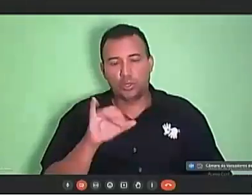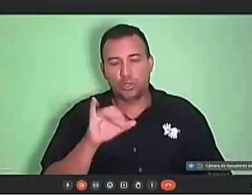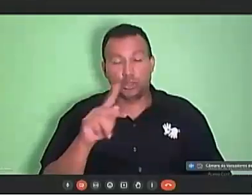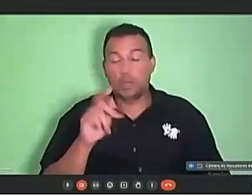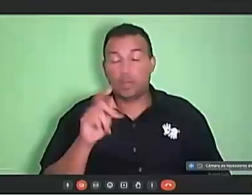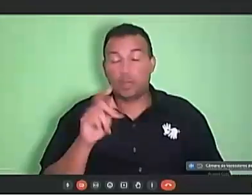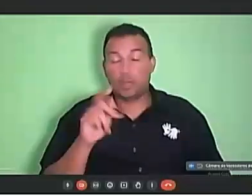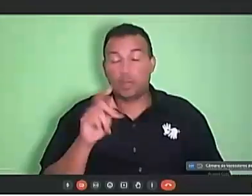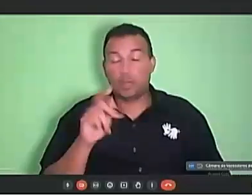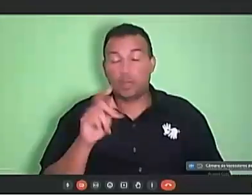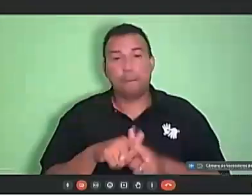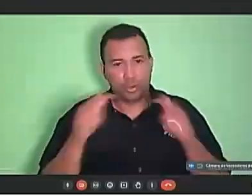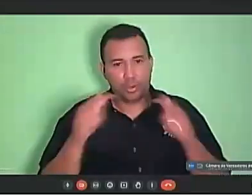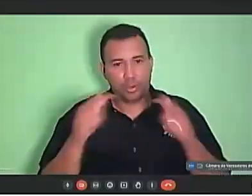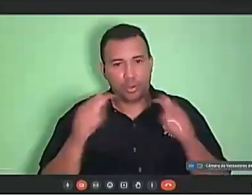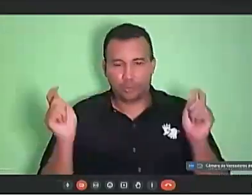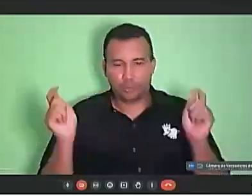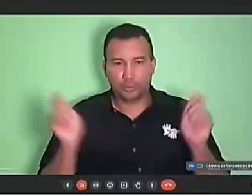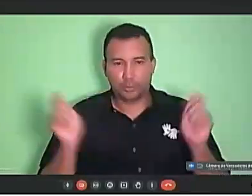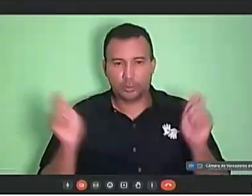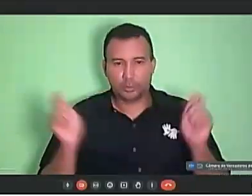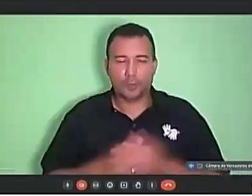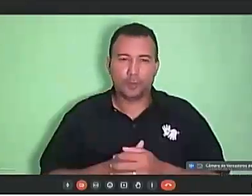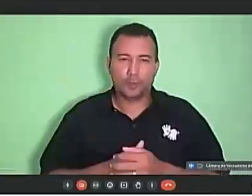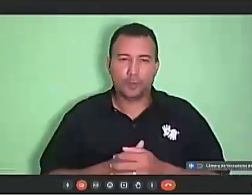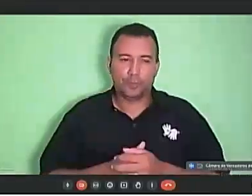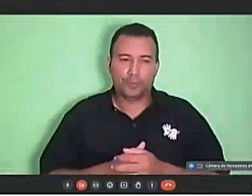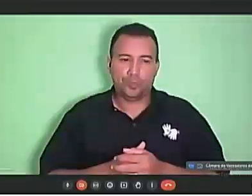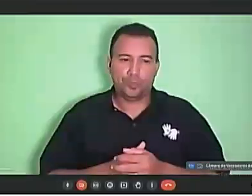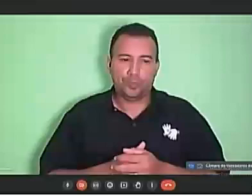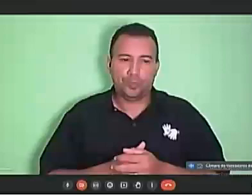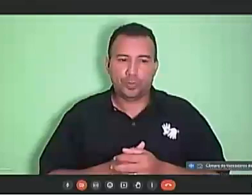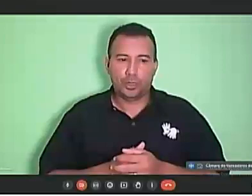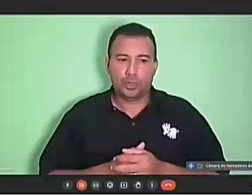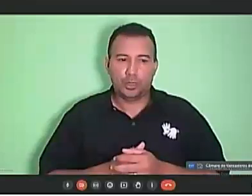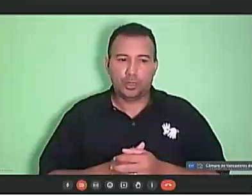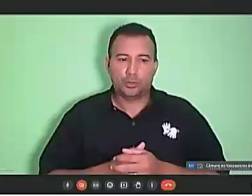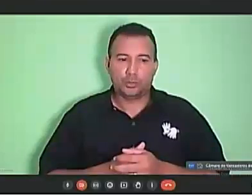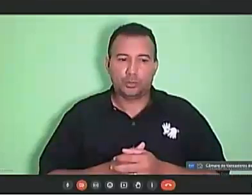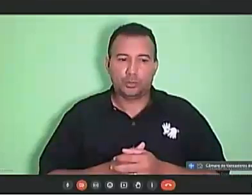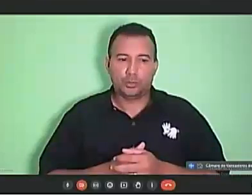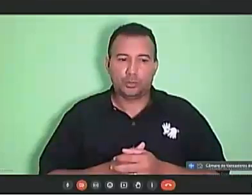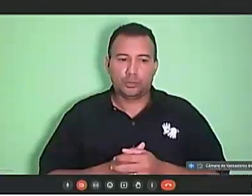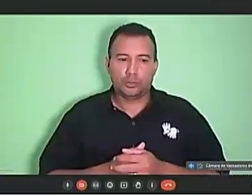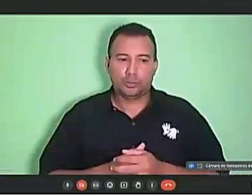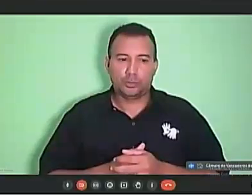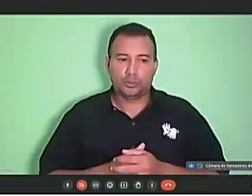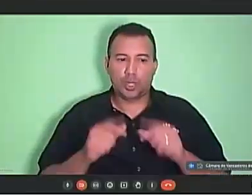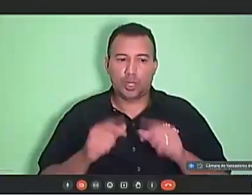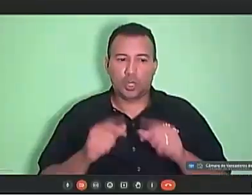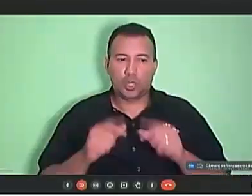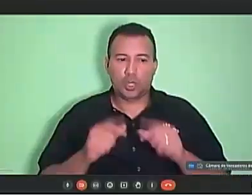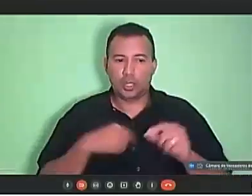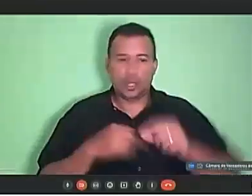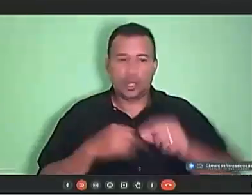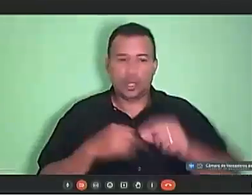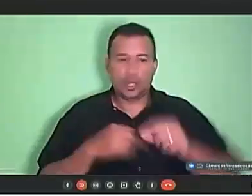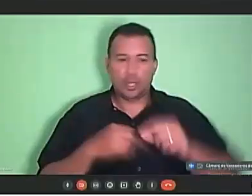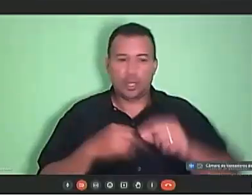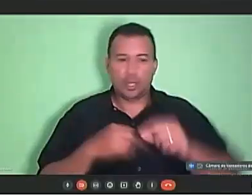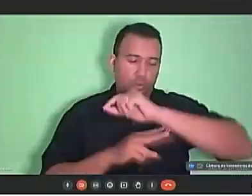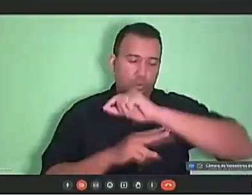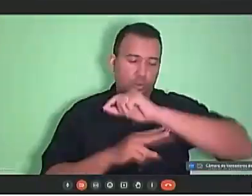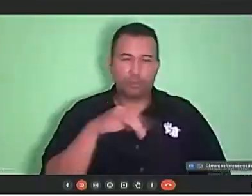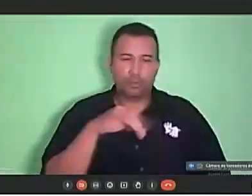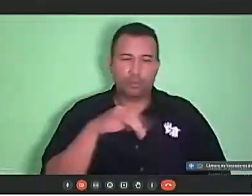mais viáveis, com uma aplicação melhor, seriam da ponte Domices Caramela até a